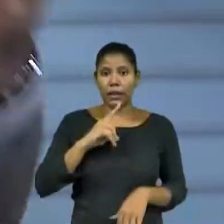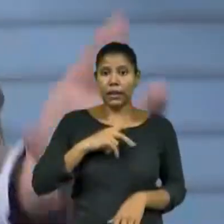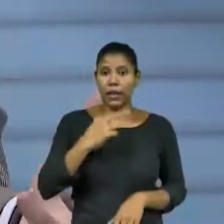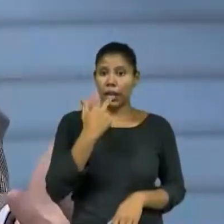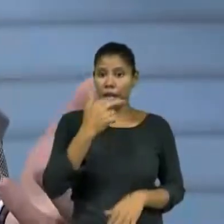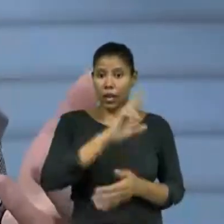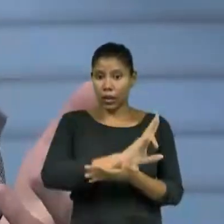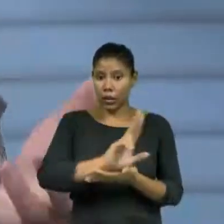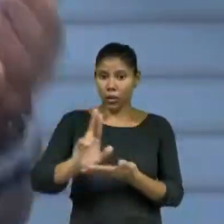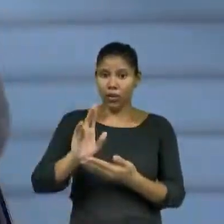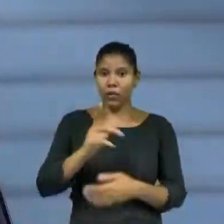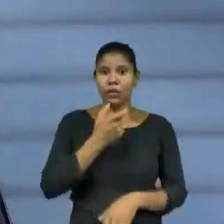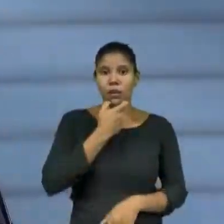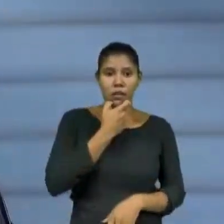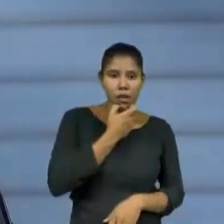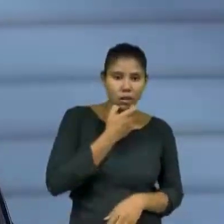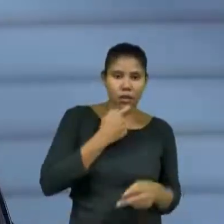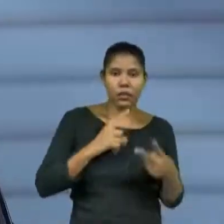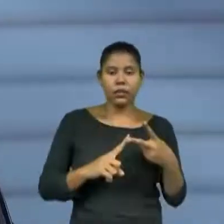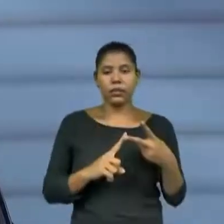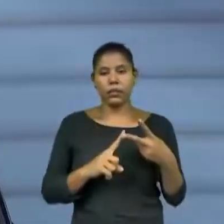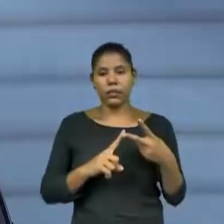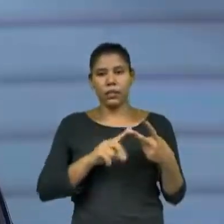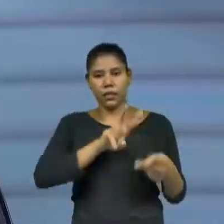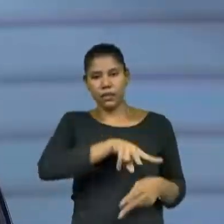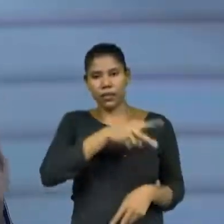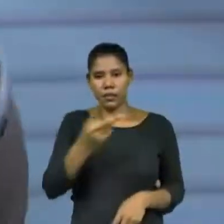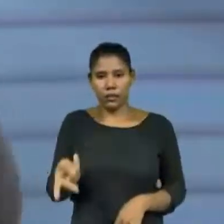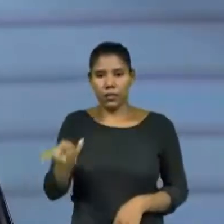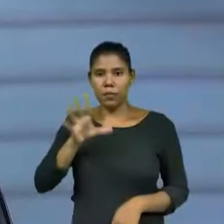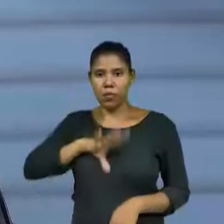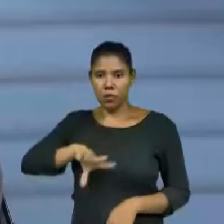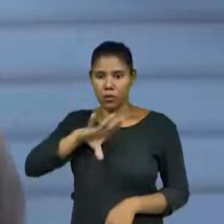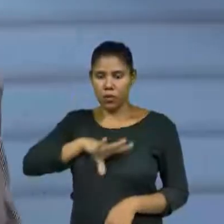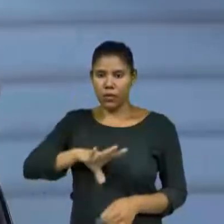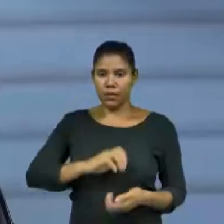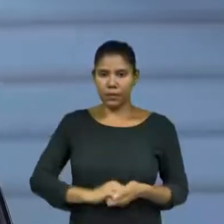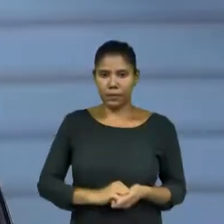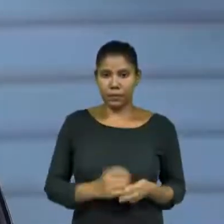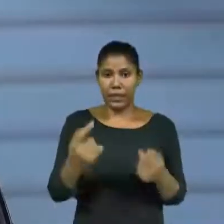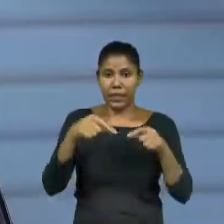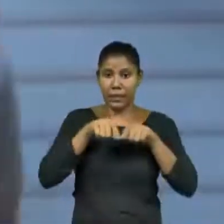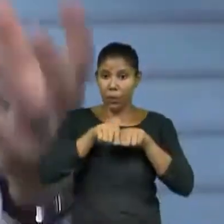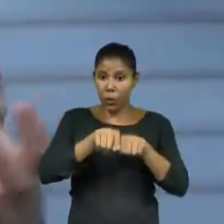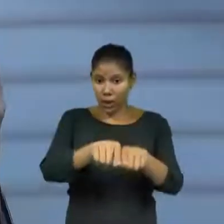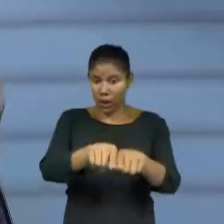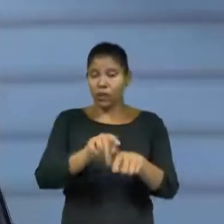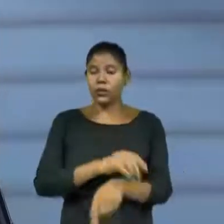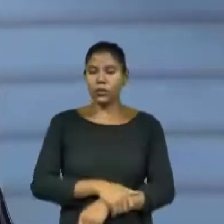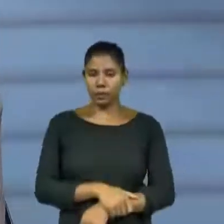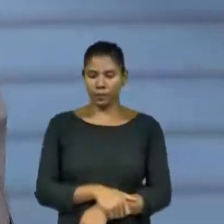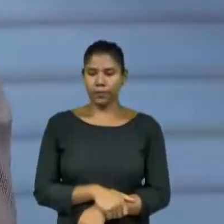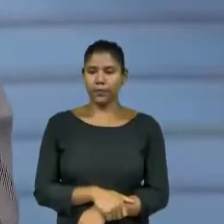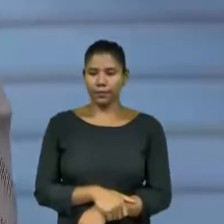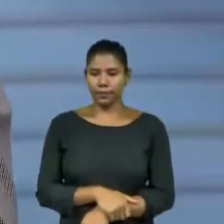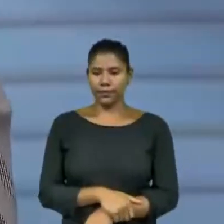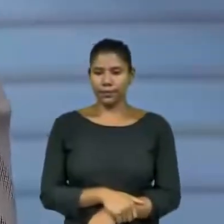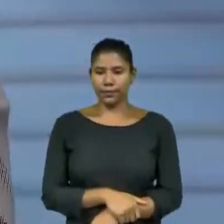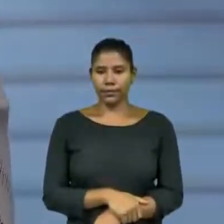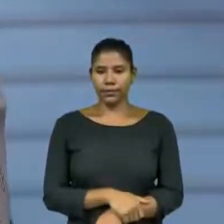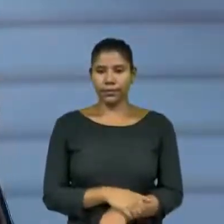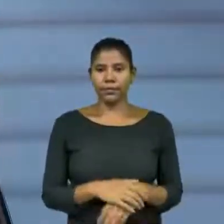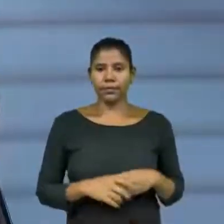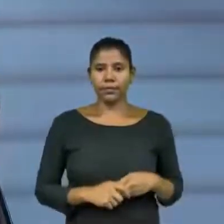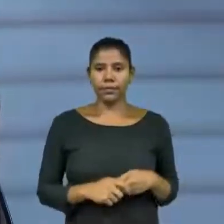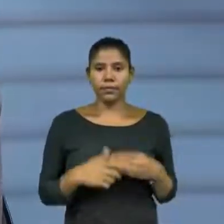vamos ter palestrantes em inglês, vai ser convertido para o português. Simultaneamente e vice-versa. Certo. E eu